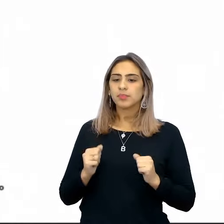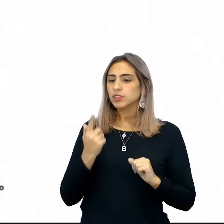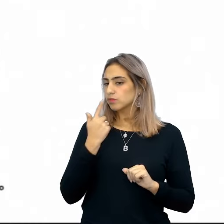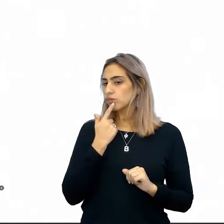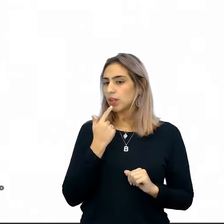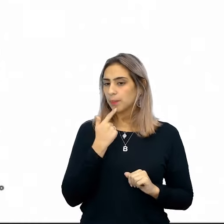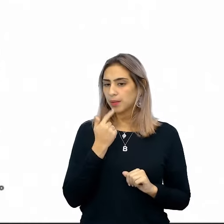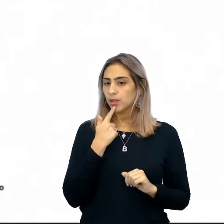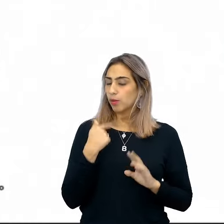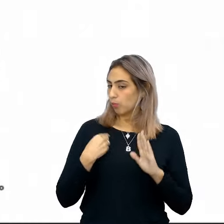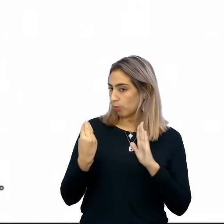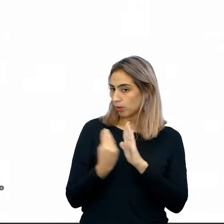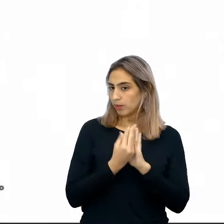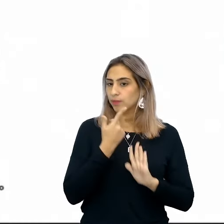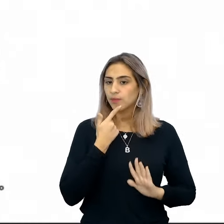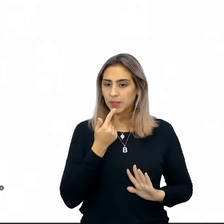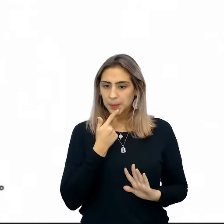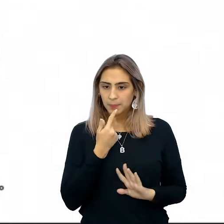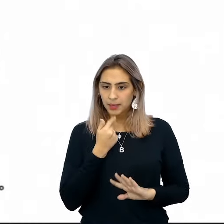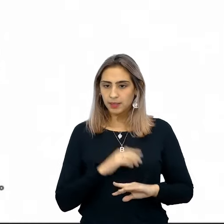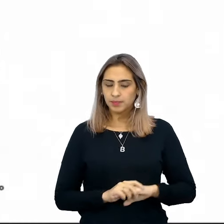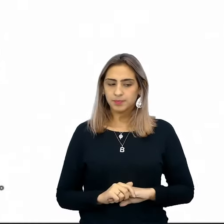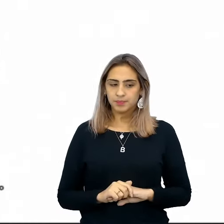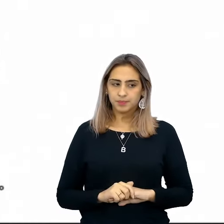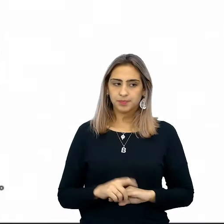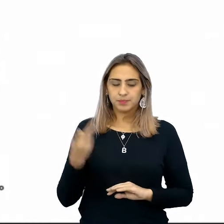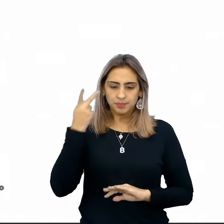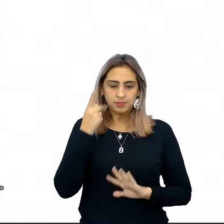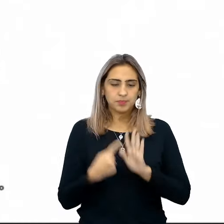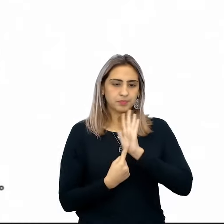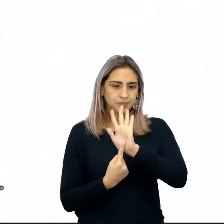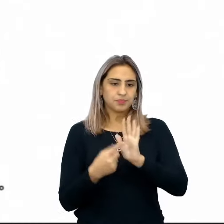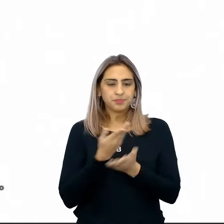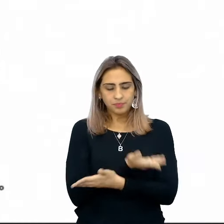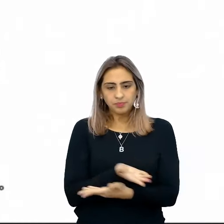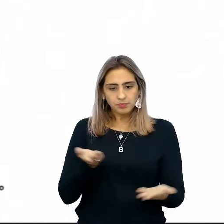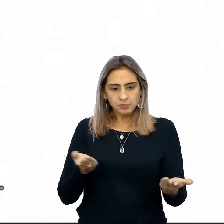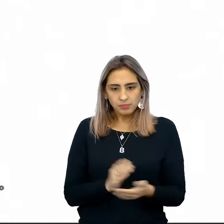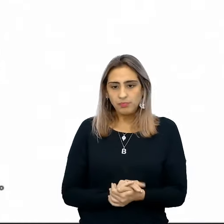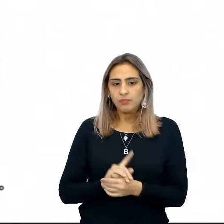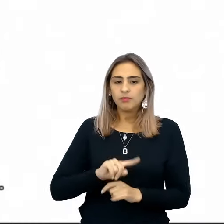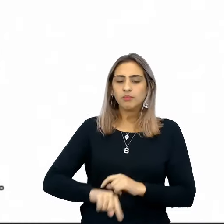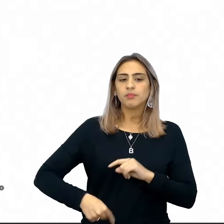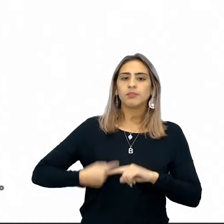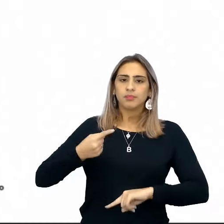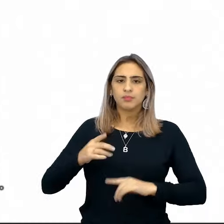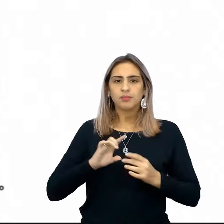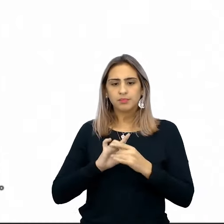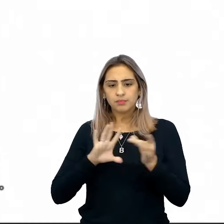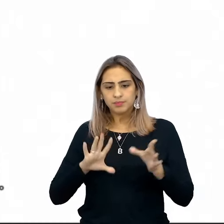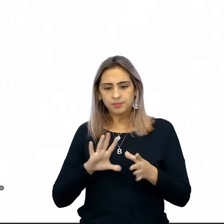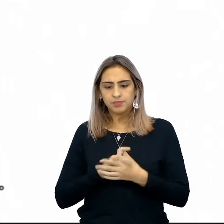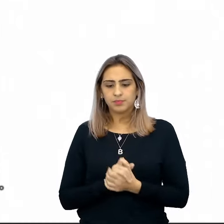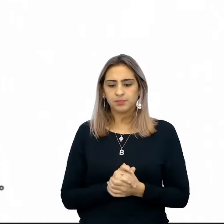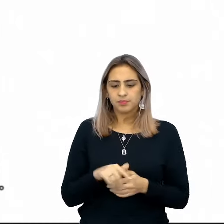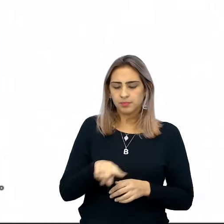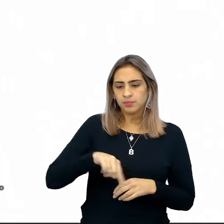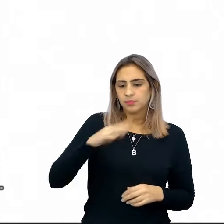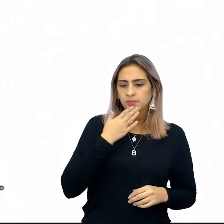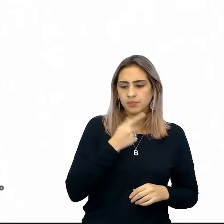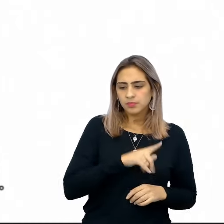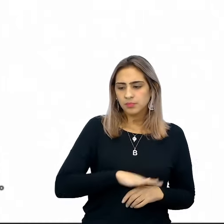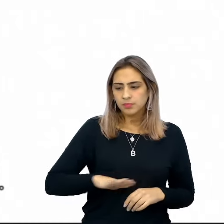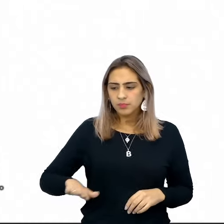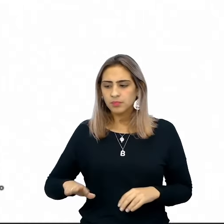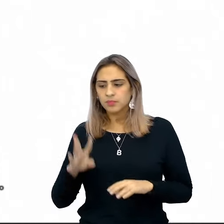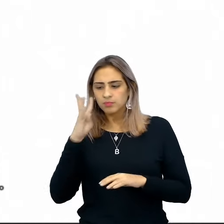vermelho, eu coloquei em vermelho aqui para mostrar para vocês. E aí depois deixa que as crianças reflitam,